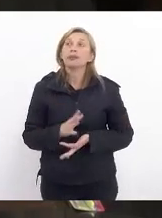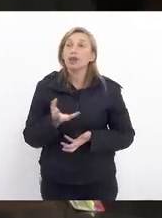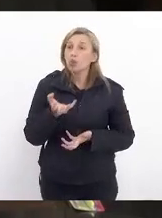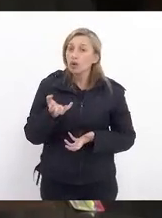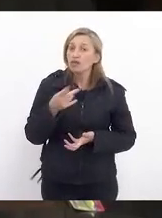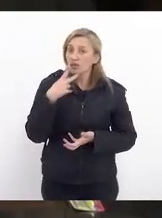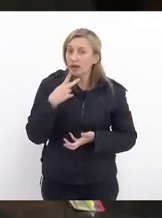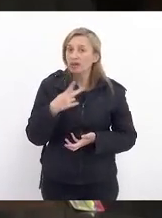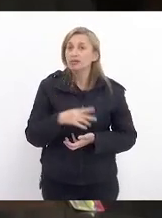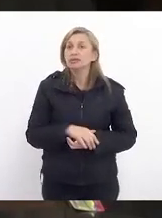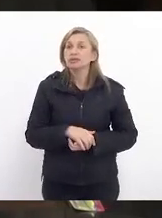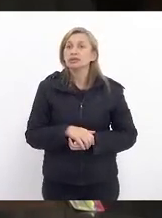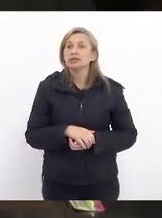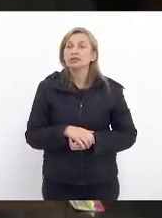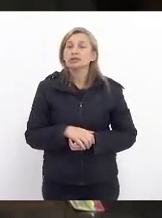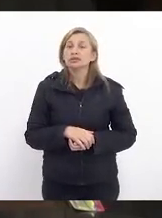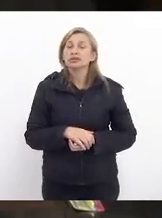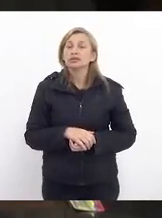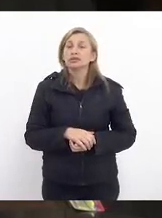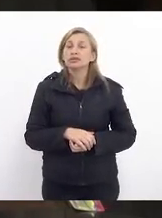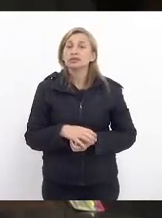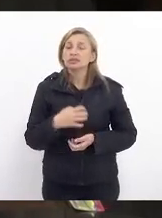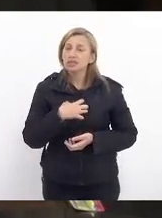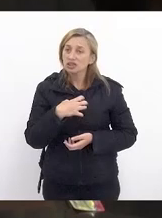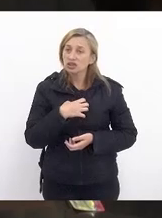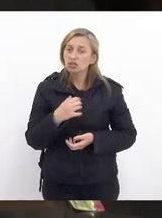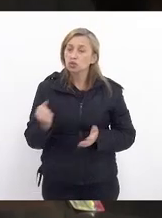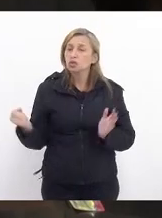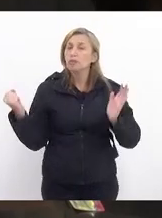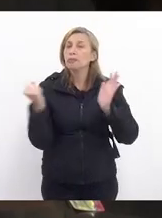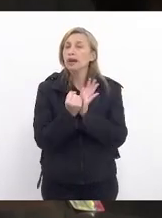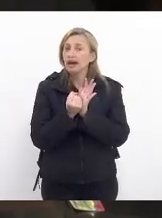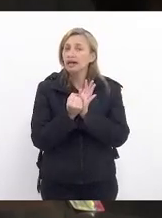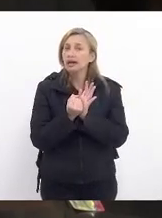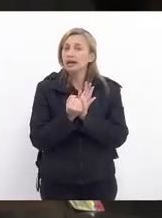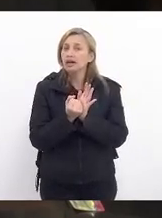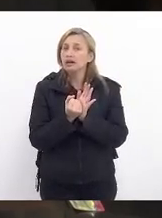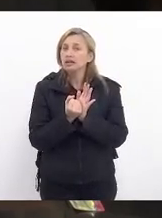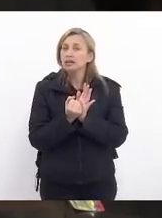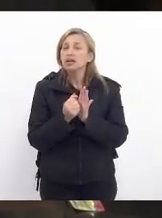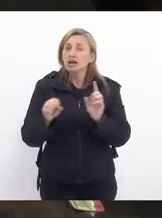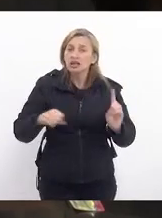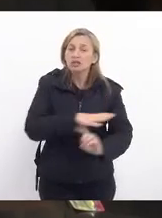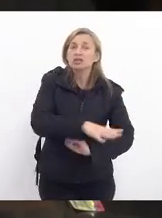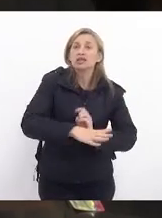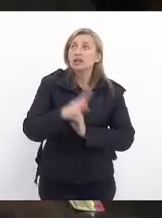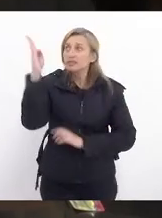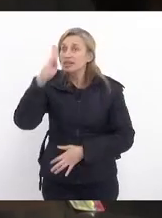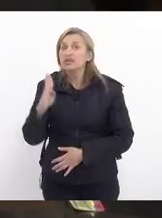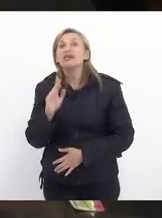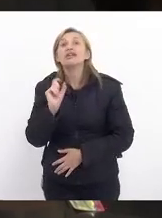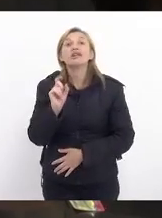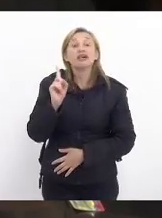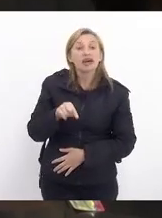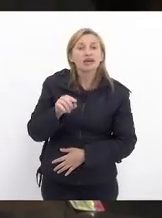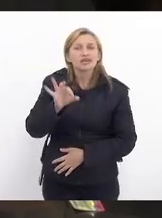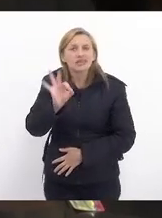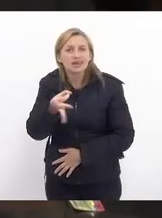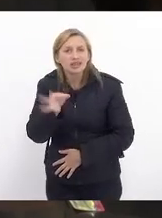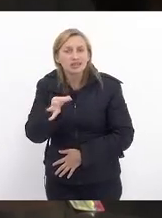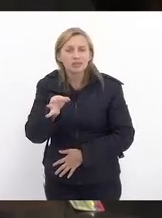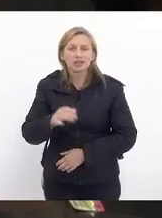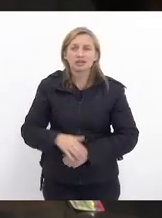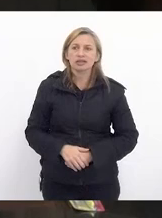destacar que nesse sincretismo que marca a sociedade brasileira que é claramente